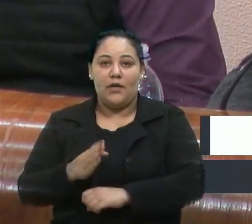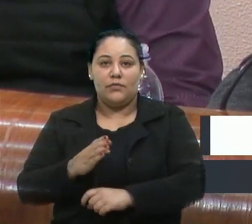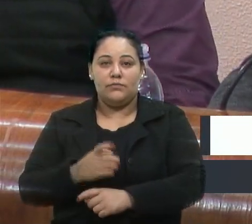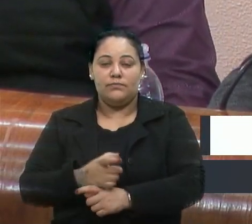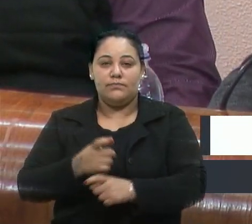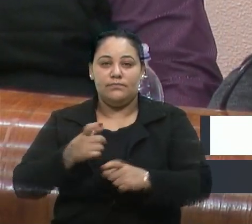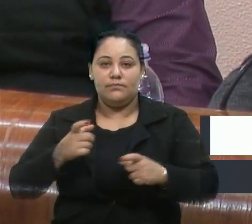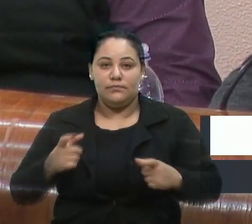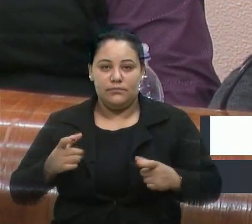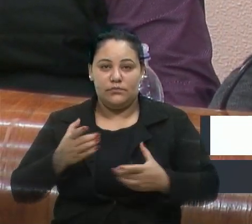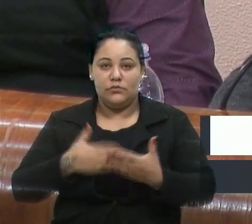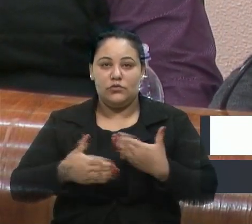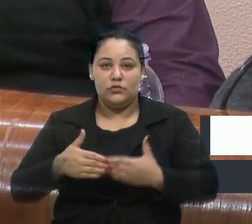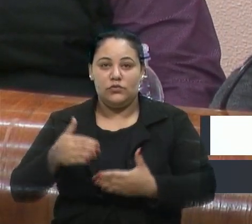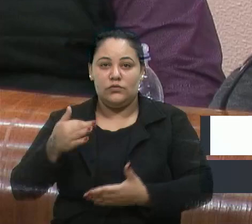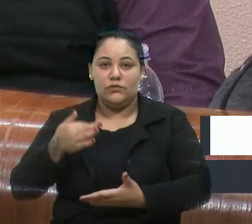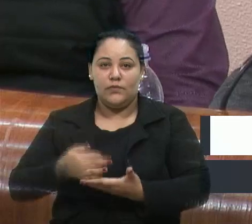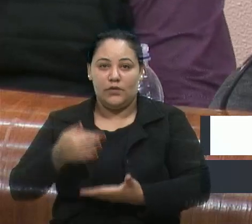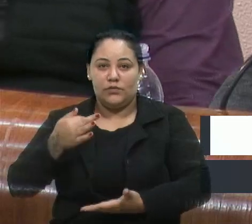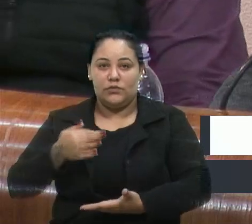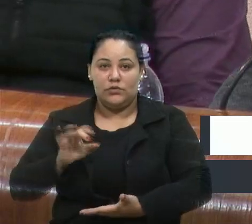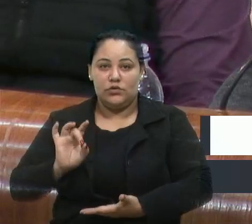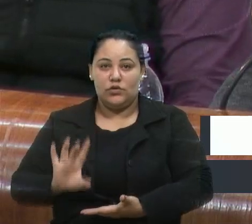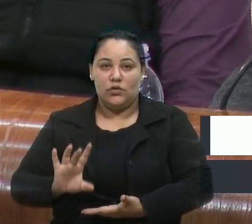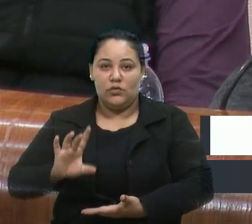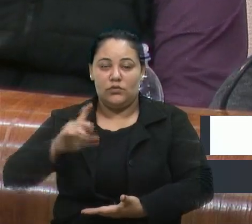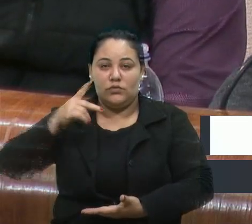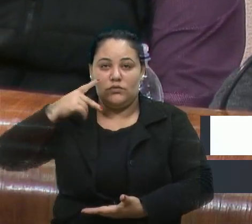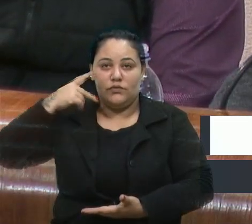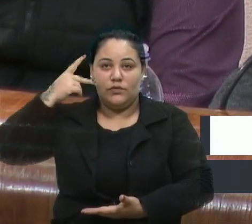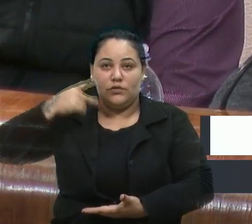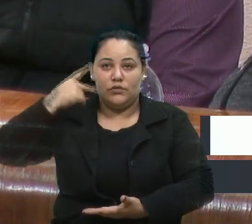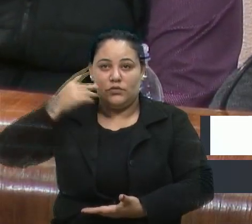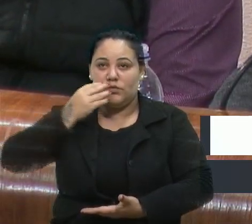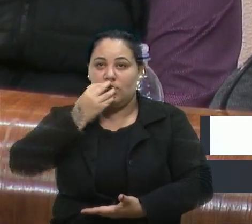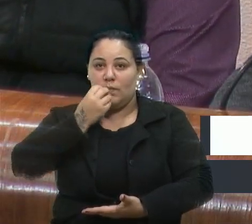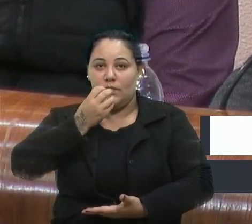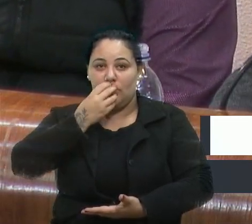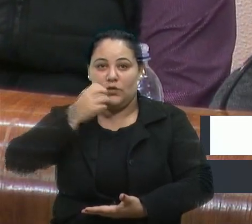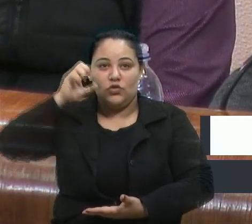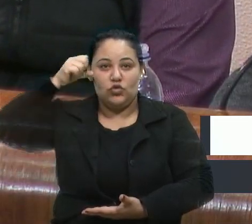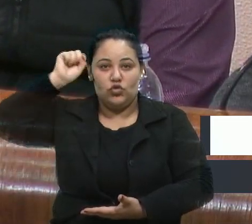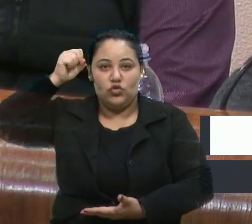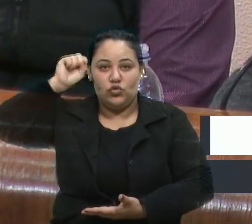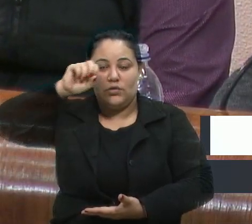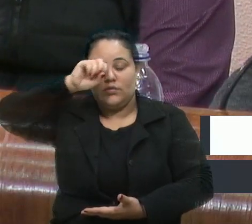unanimidade, com a ausência dos vereadores Camille, Clóvis Xuxa,